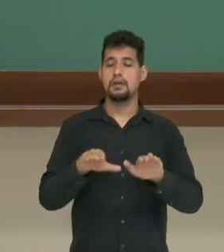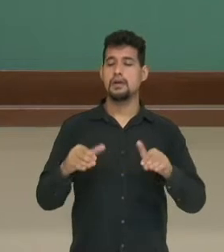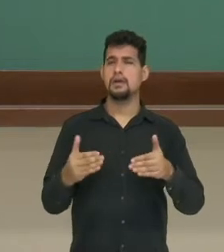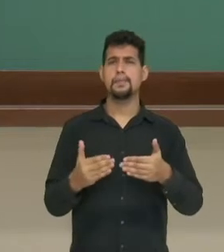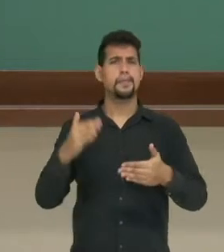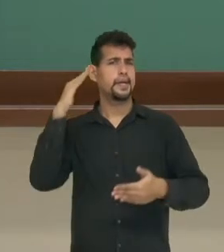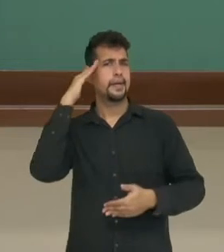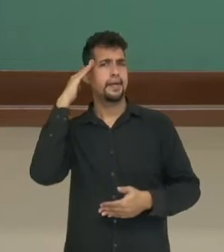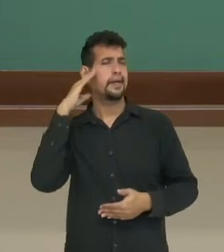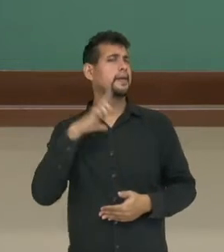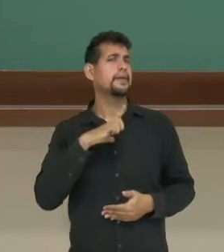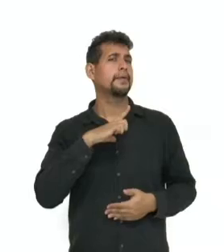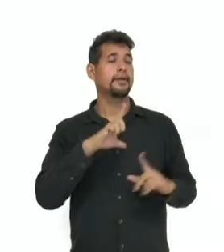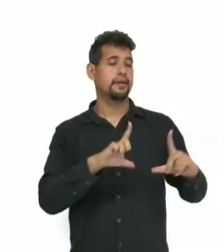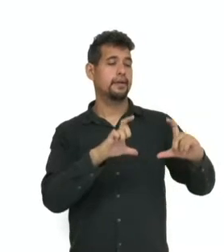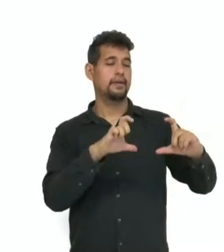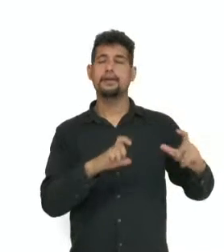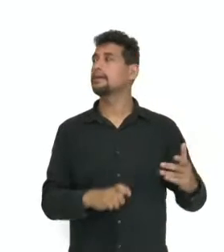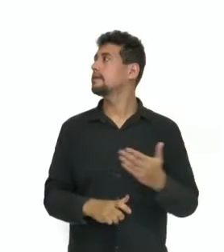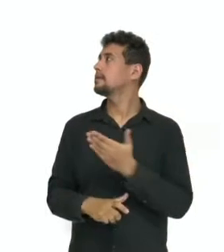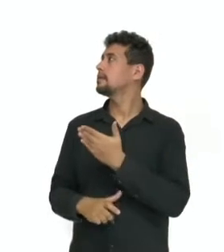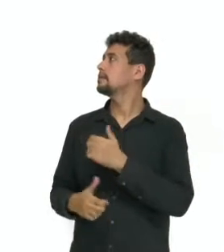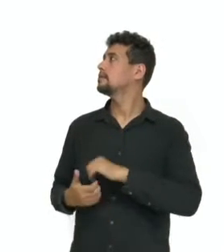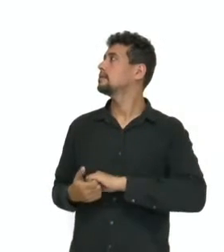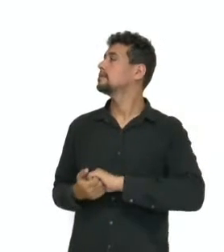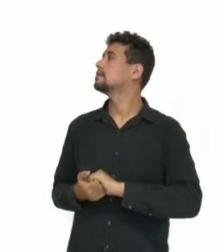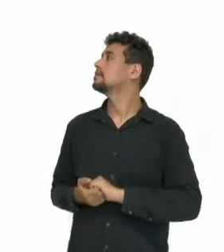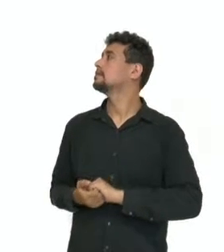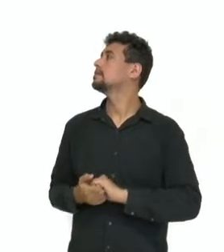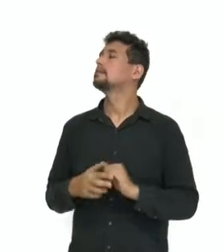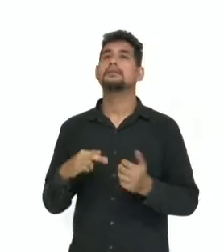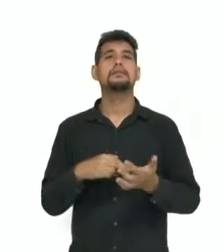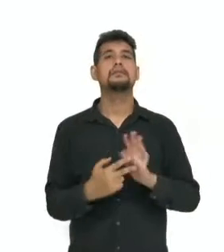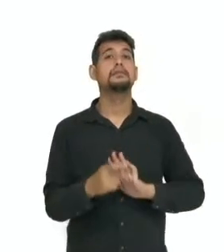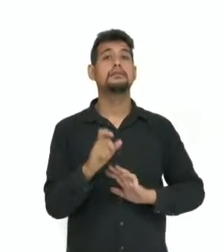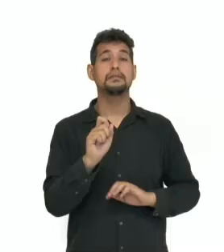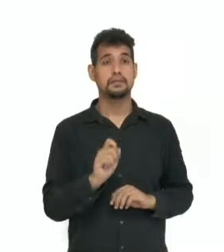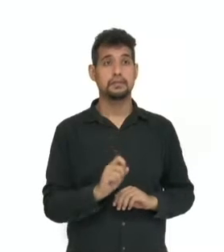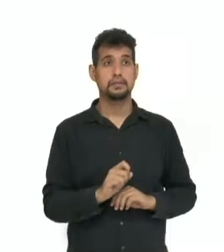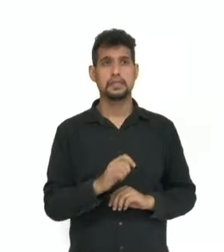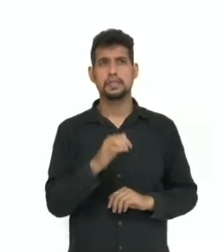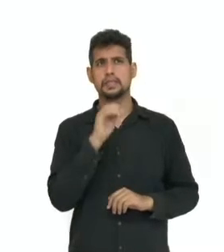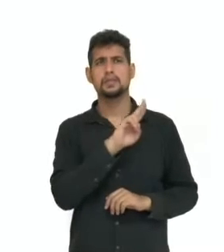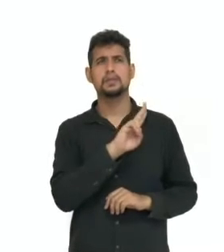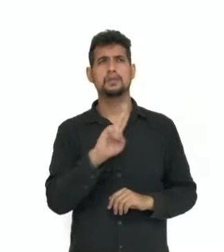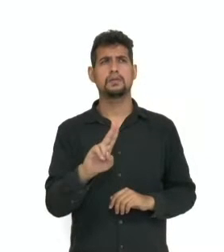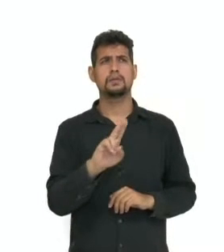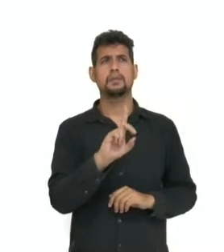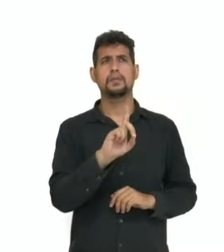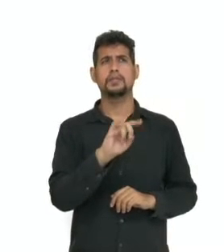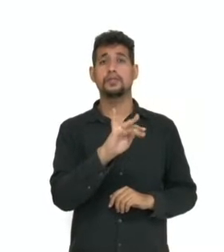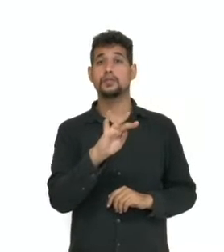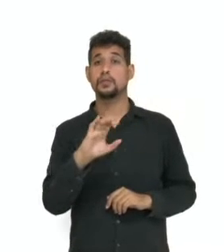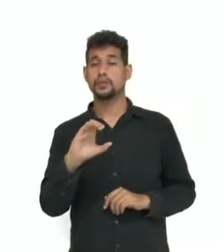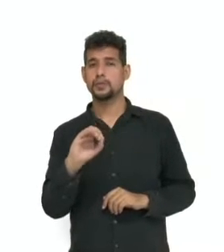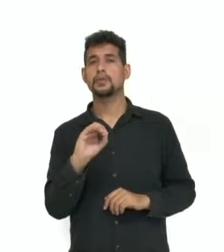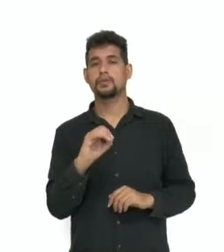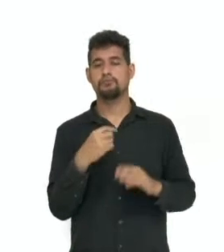militar, nós temos a imagem que você viu à direita da tela, que é do disco de Geraldo Vandré,